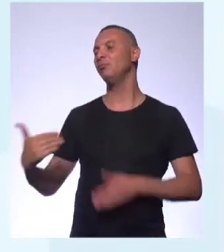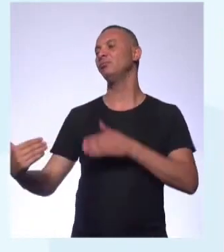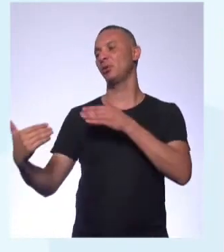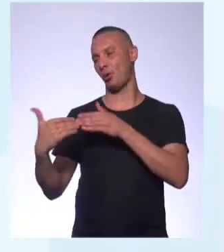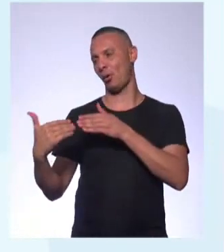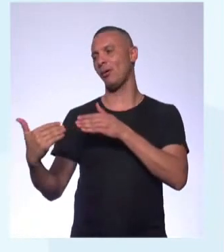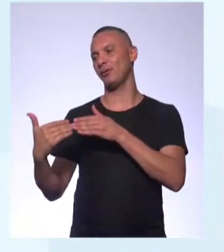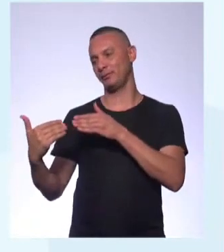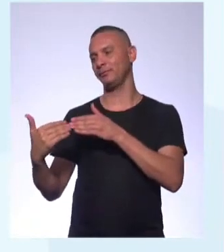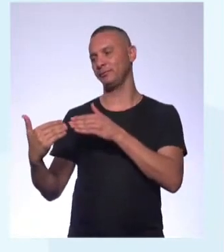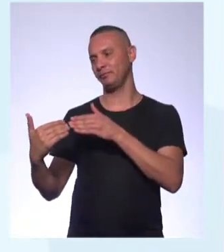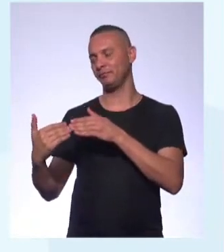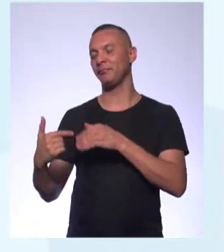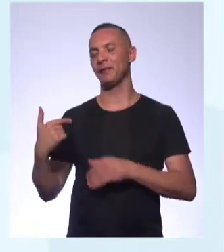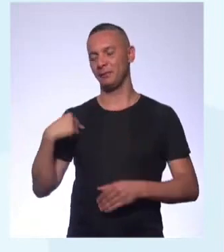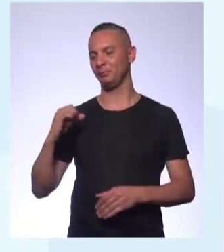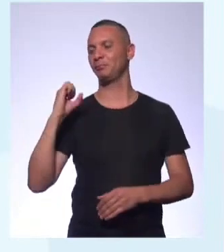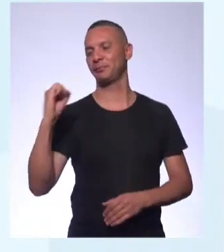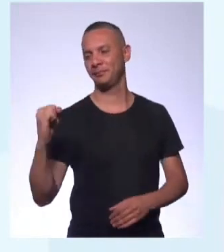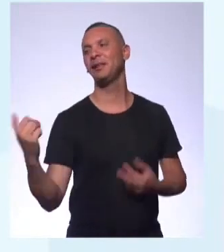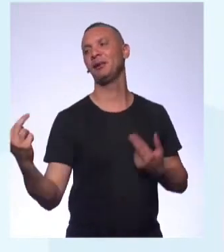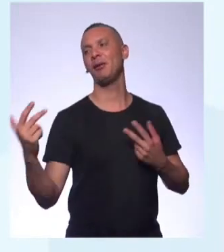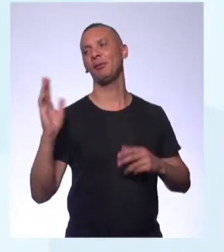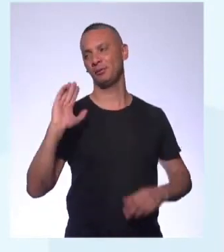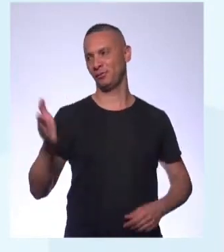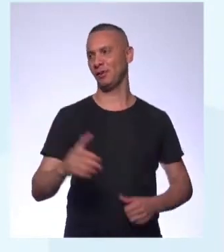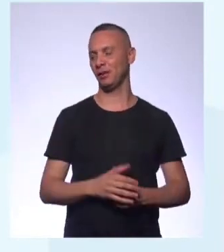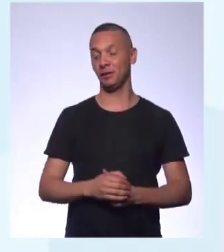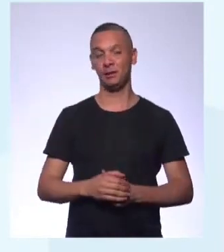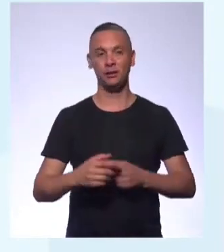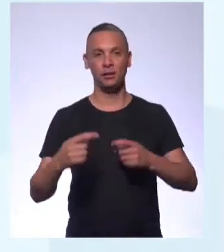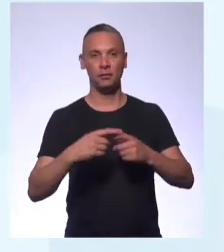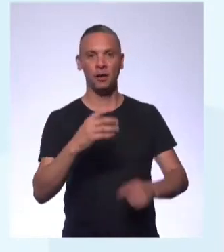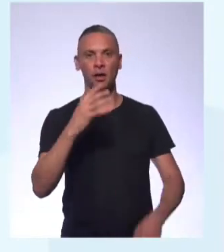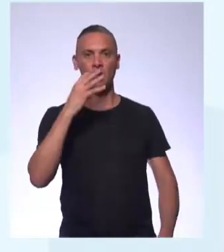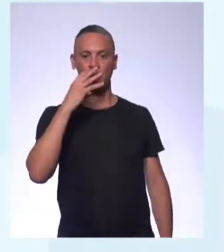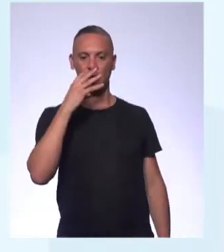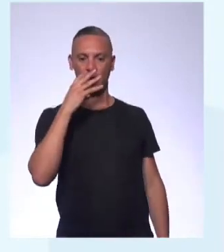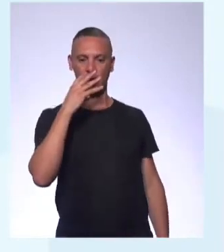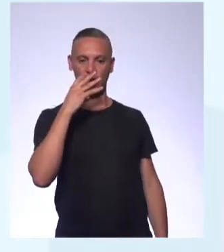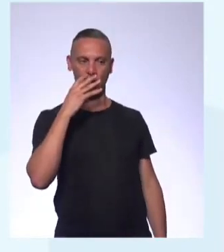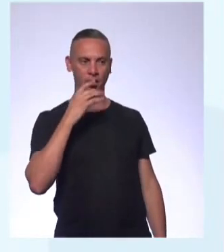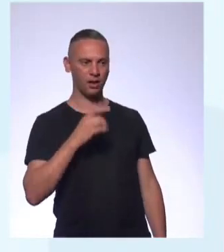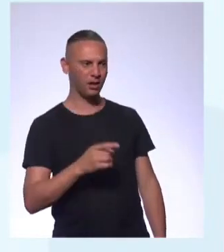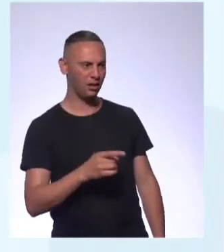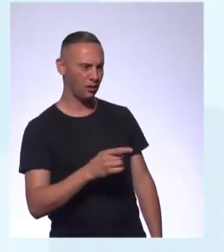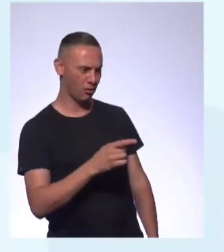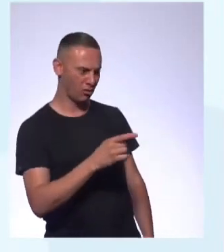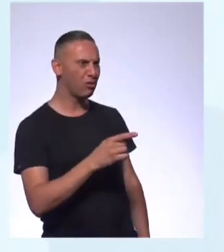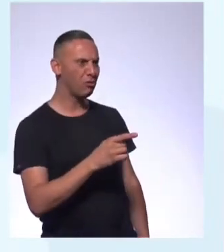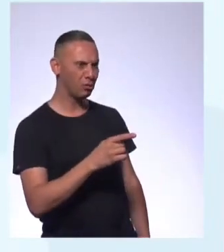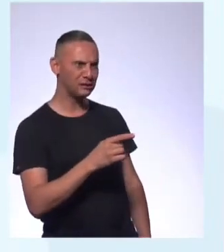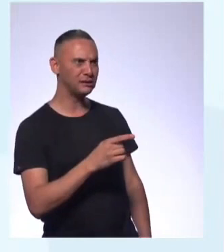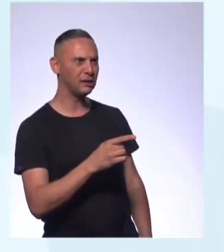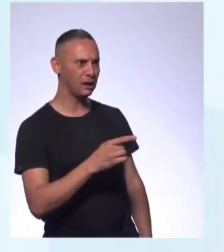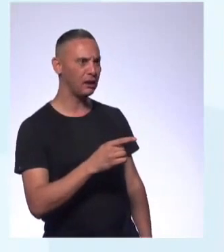acordo. Já matei também. O médico espantou-se e exclamou: você,